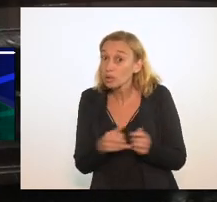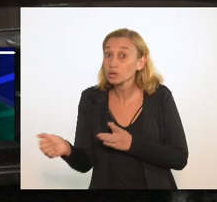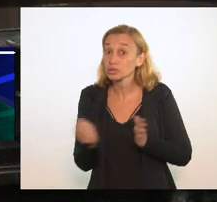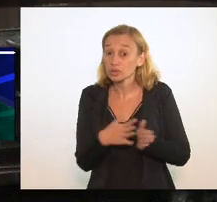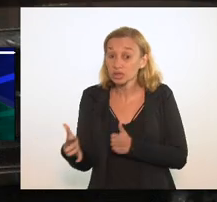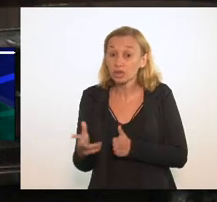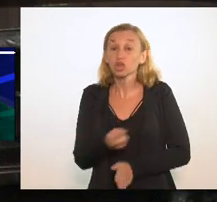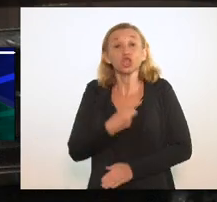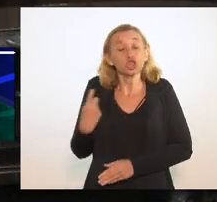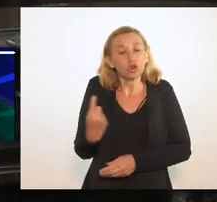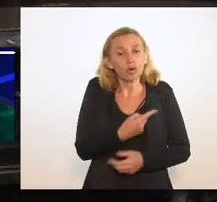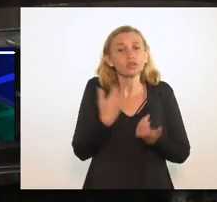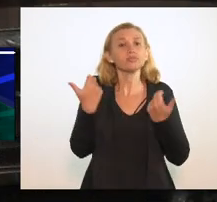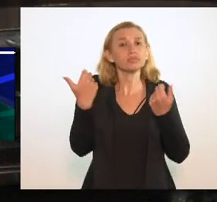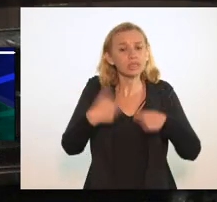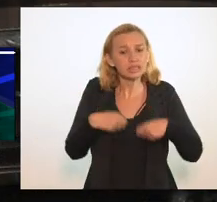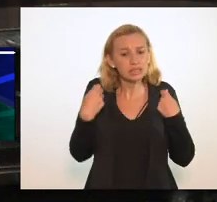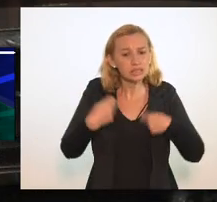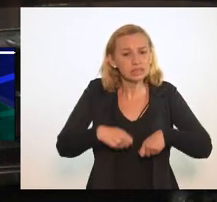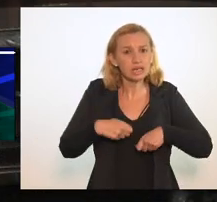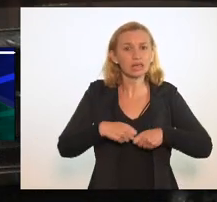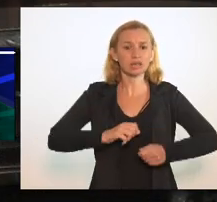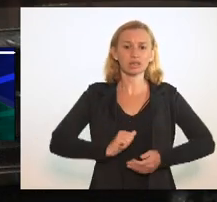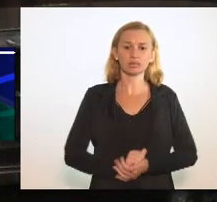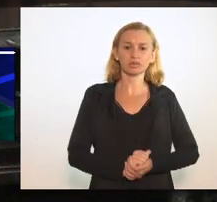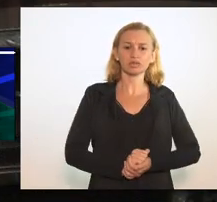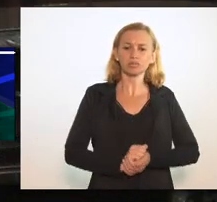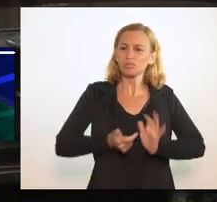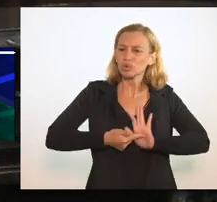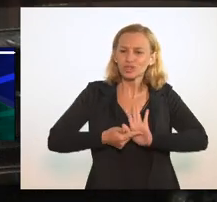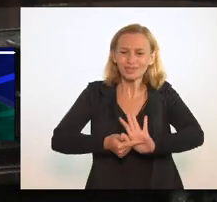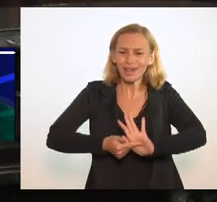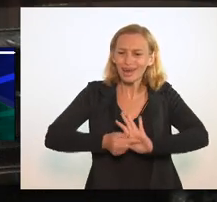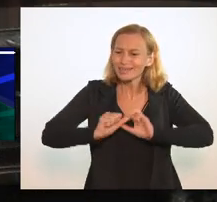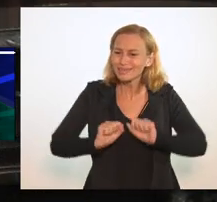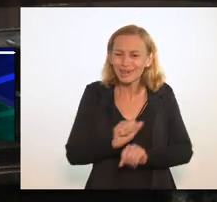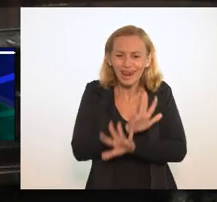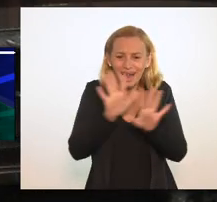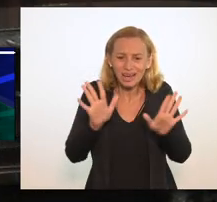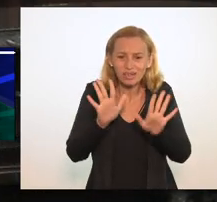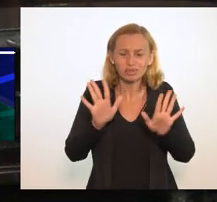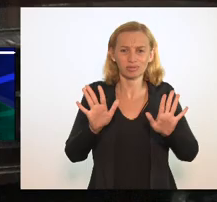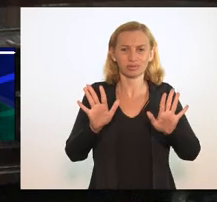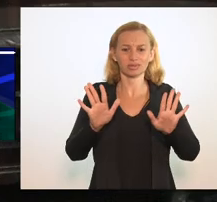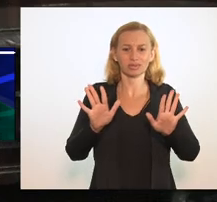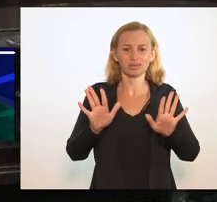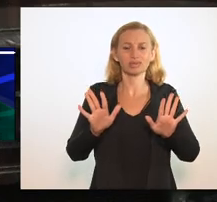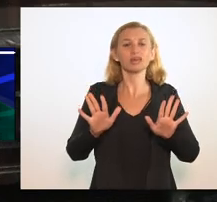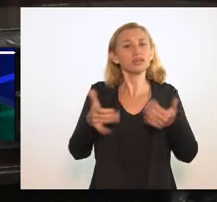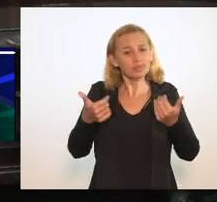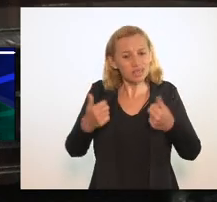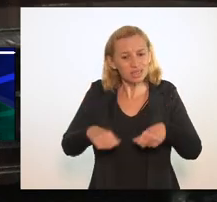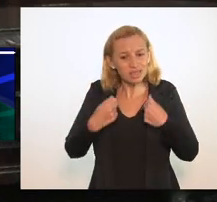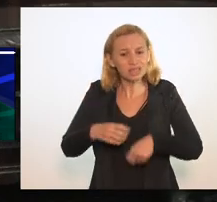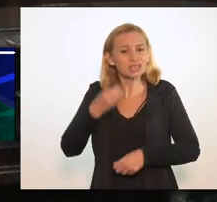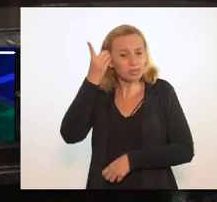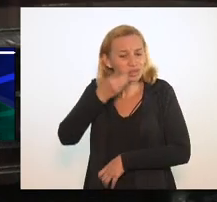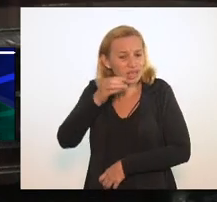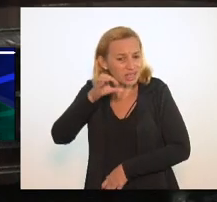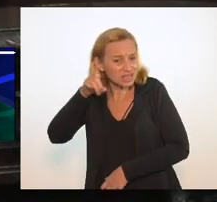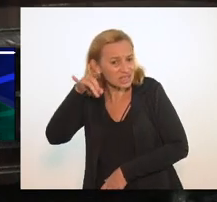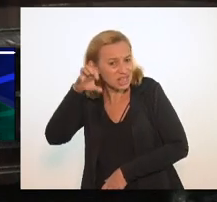nós precisamos colocar às claras, trazer à luz, deputada Célia, o